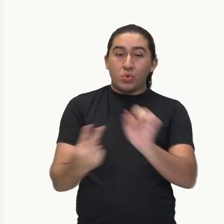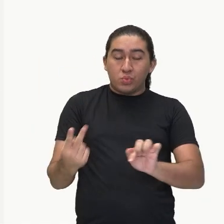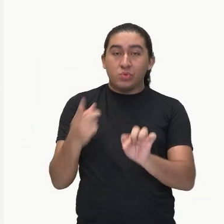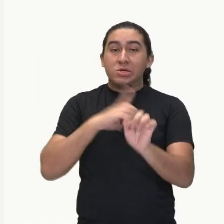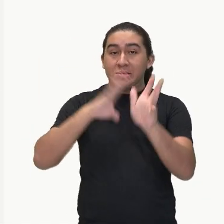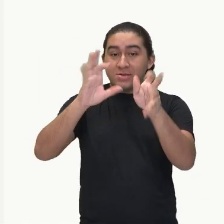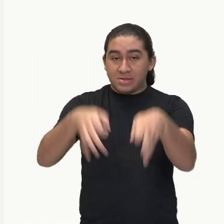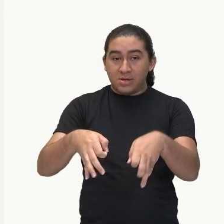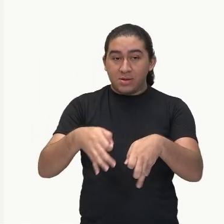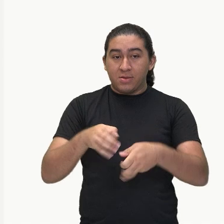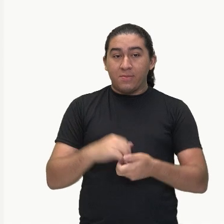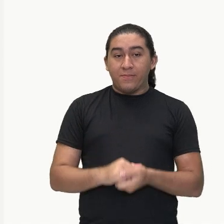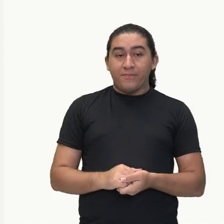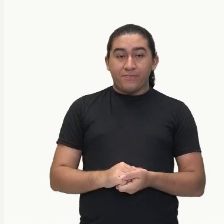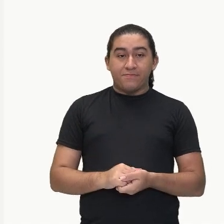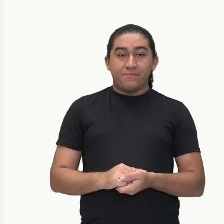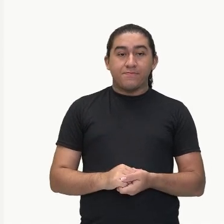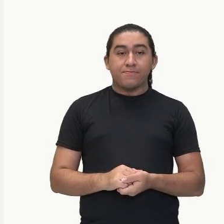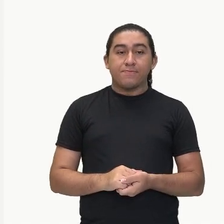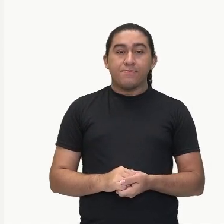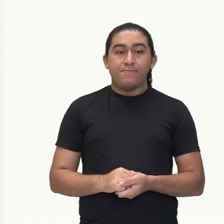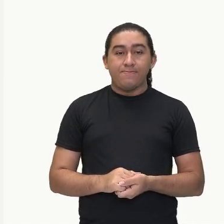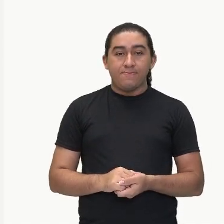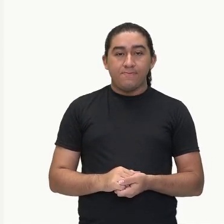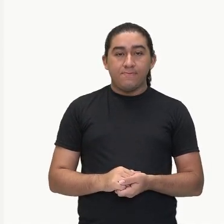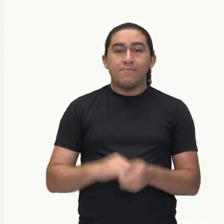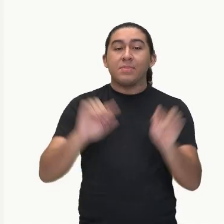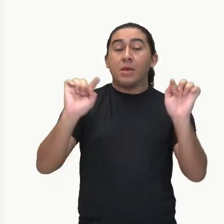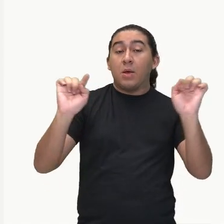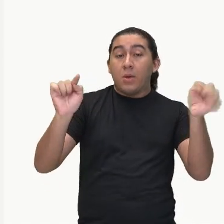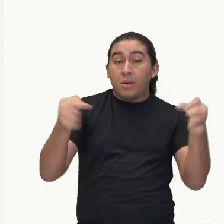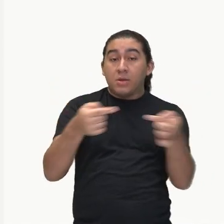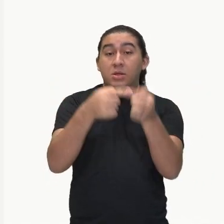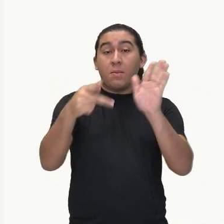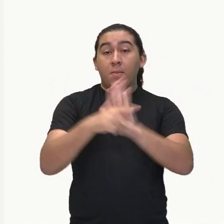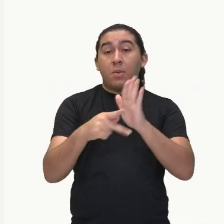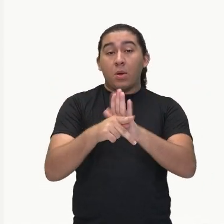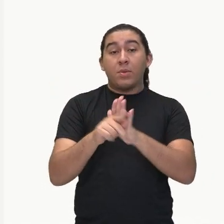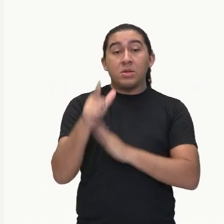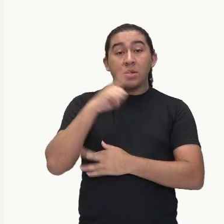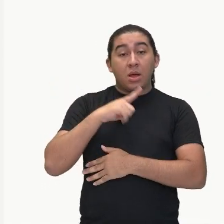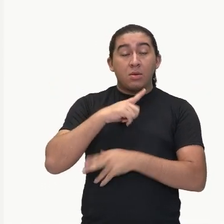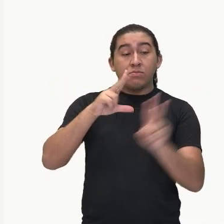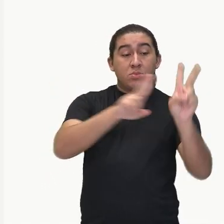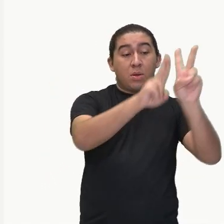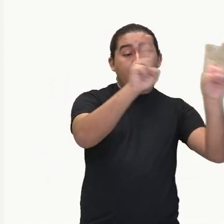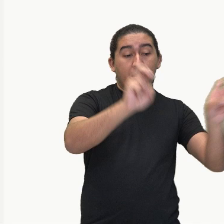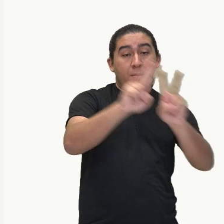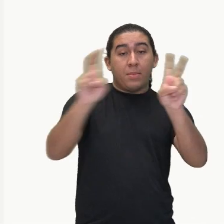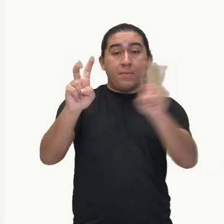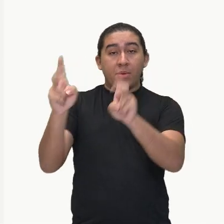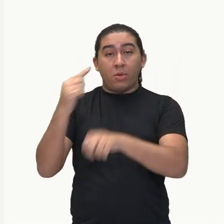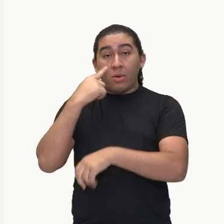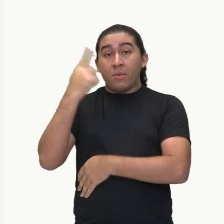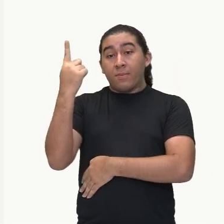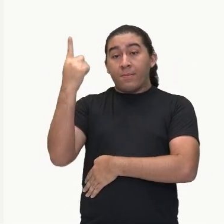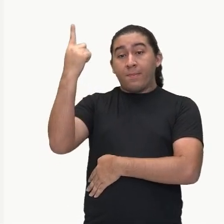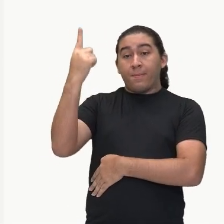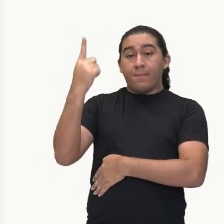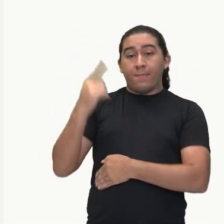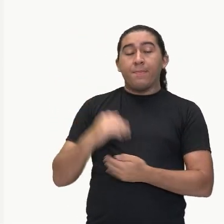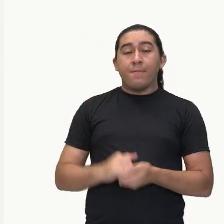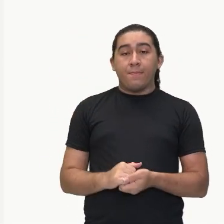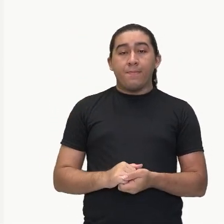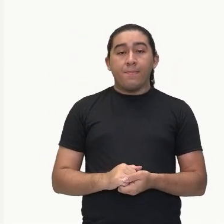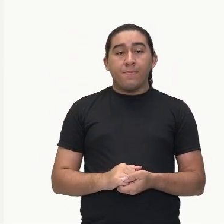tá? Concordância com as expressões mais de, menos de, acerca de.